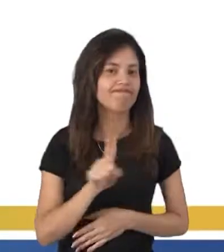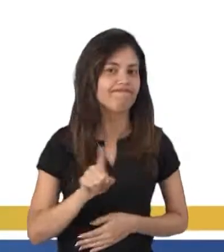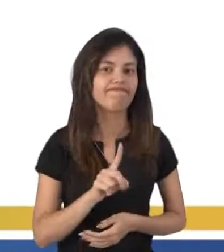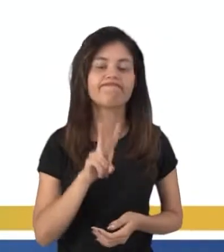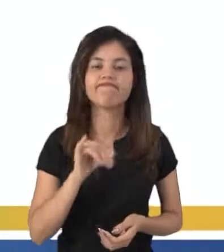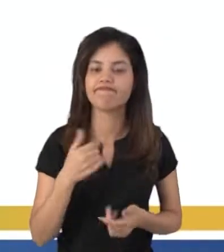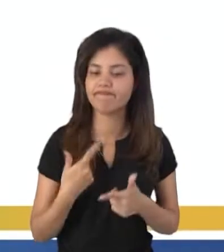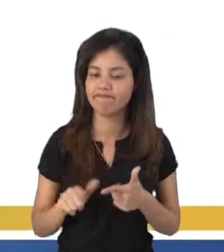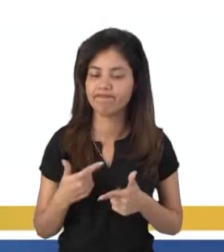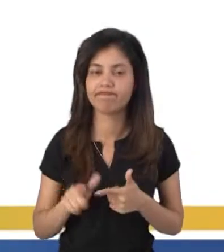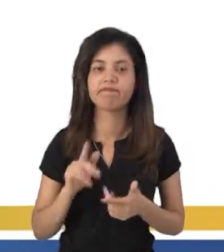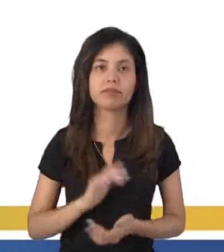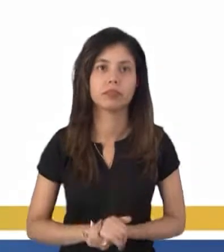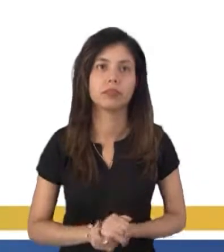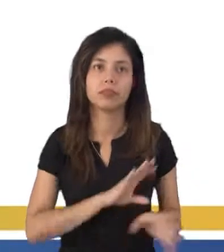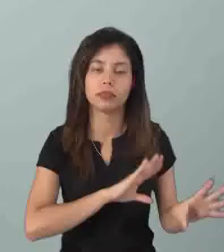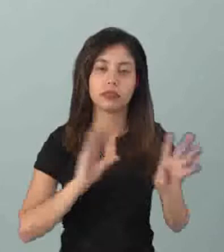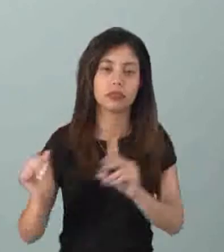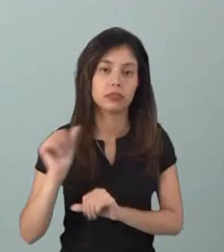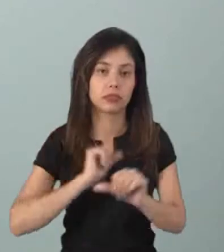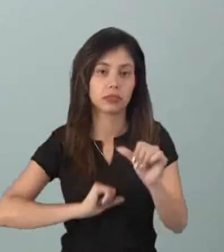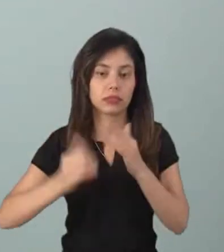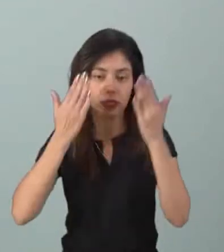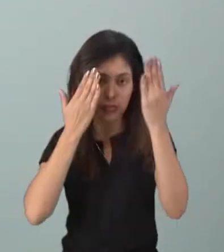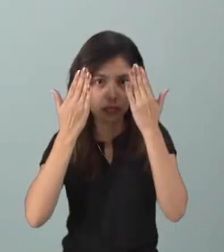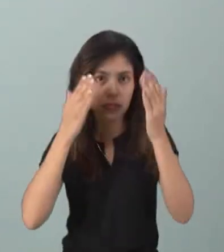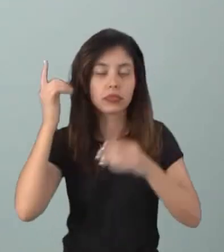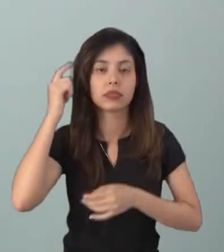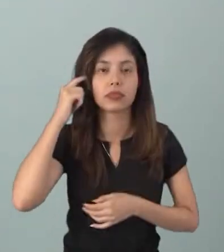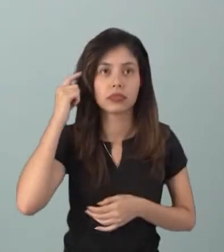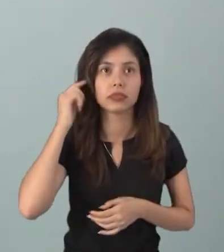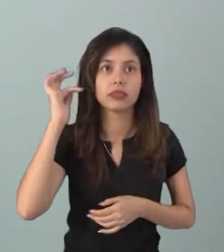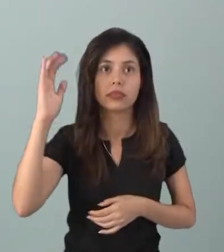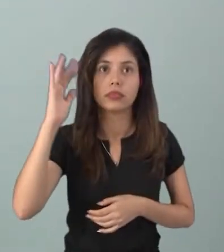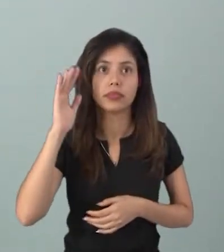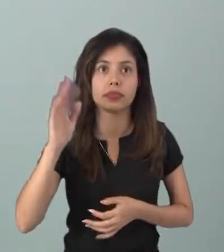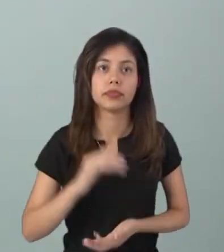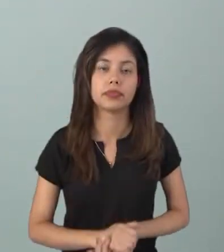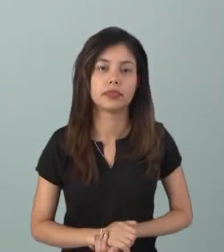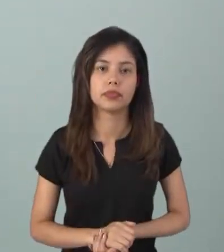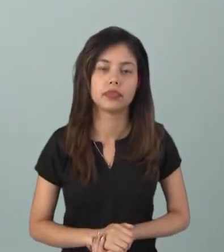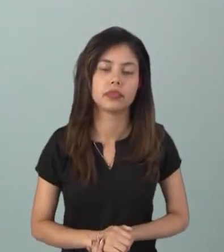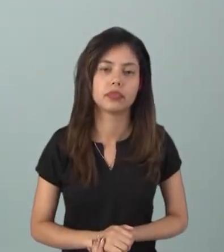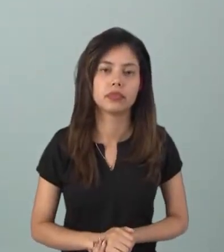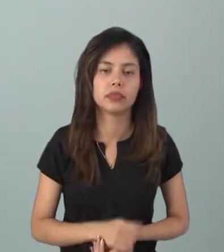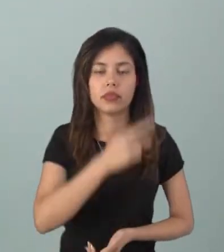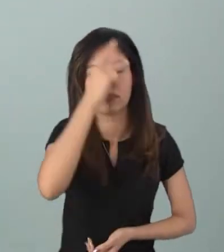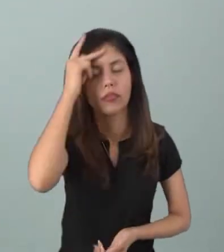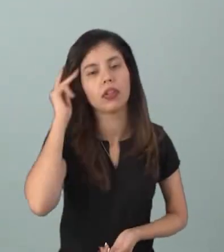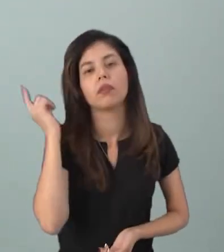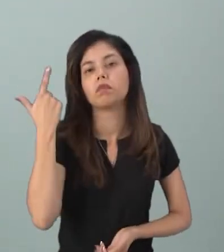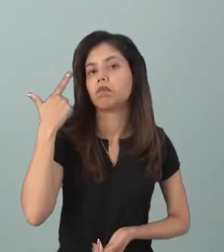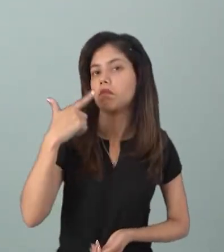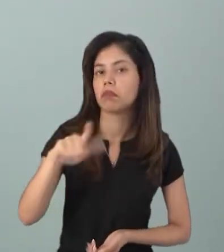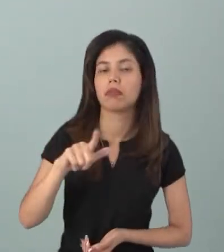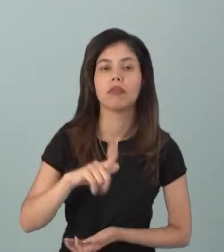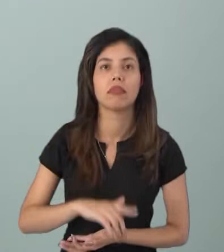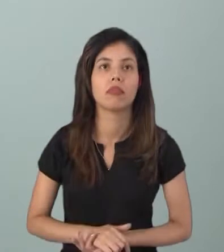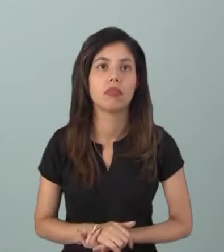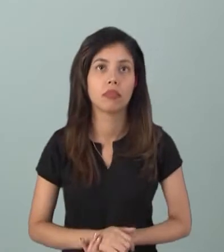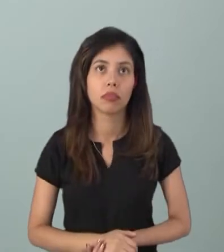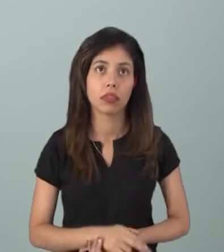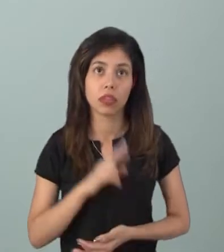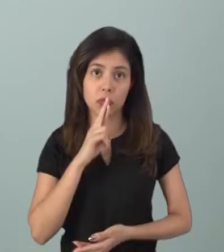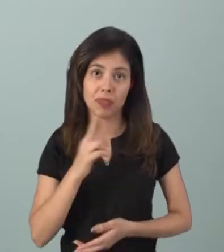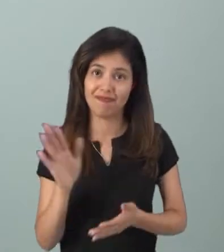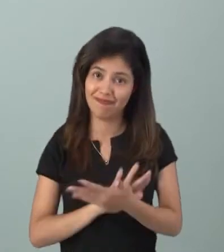como eu já falei também, pode levar a alterações psíquicas muito graves, que vai deixar com que a pessoa não consiga, né, resolver